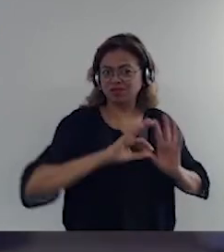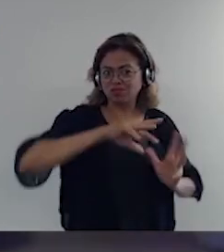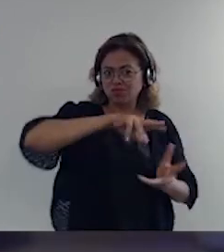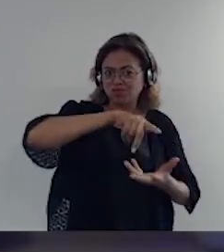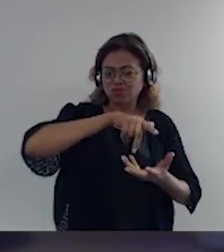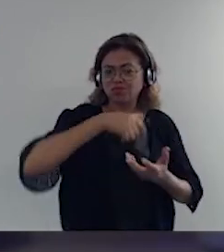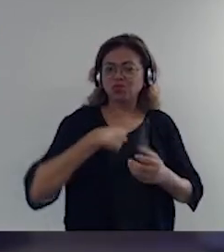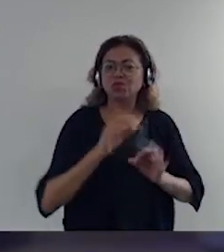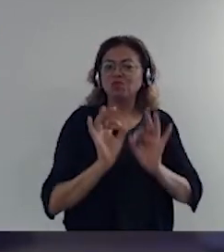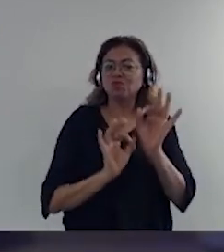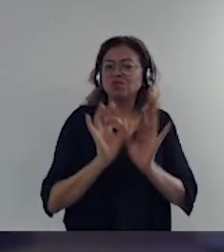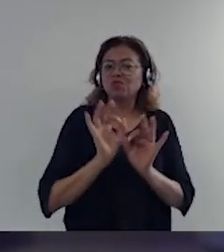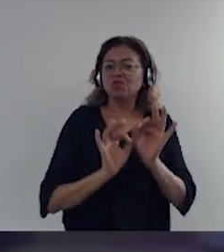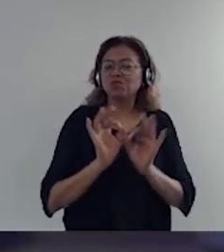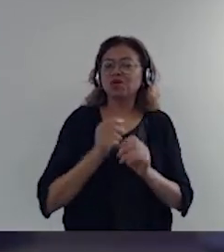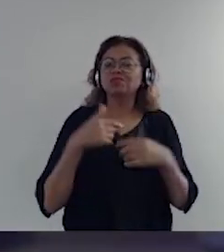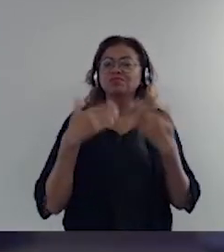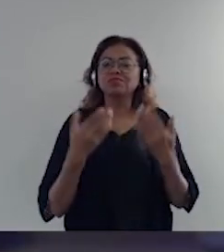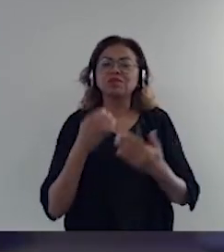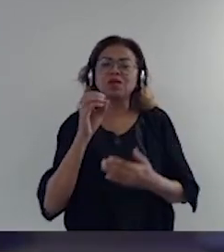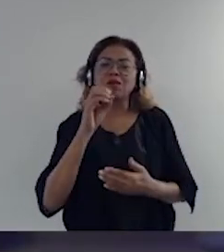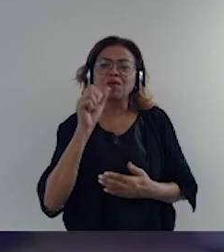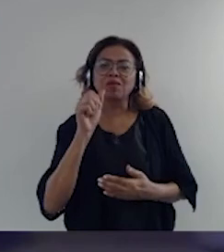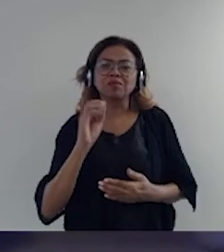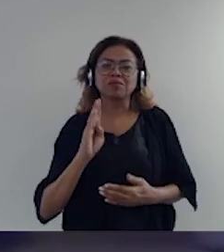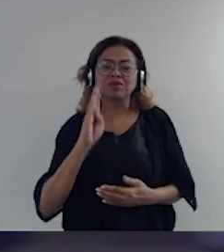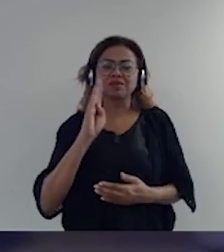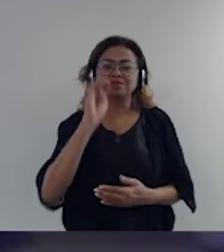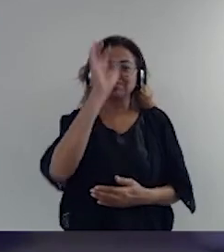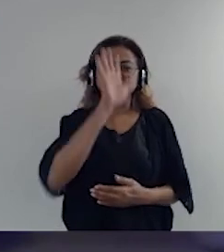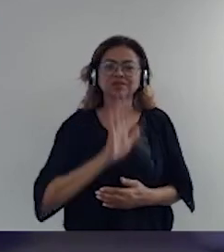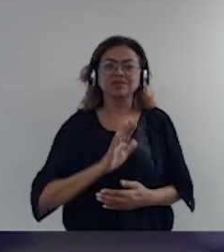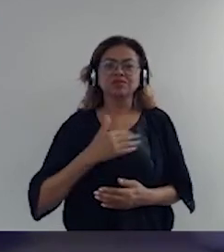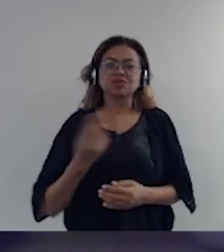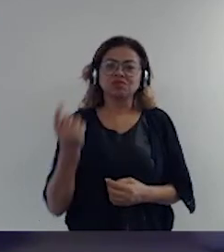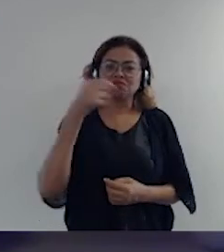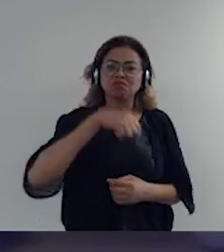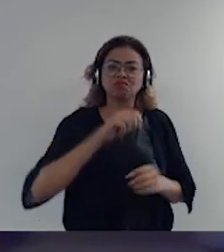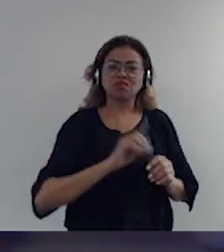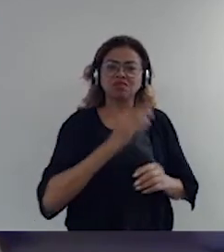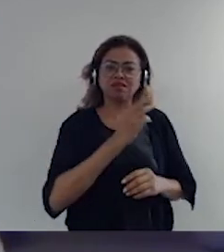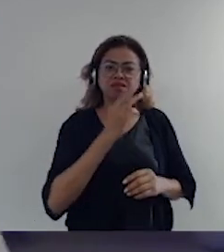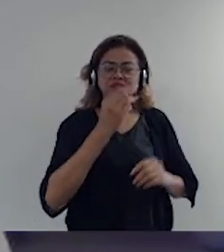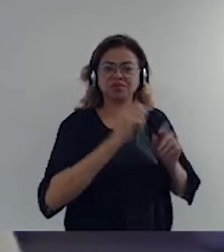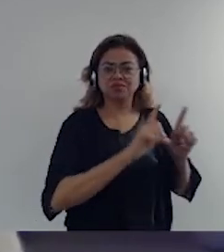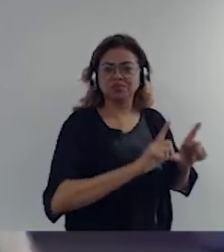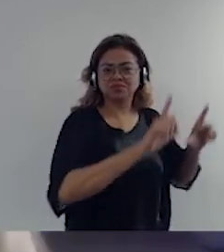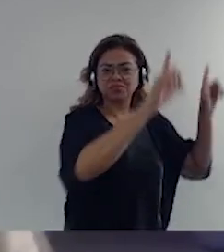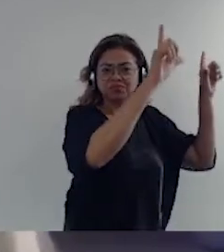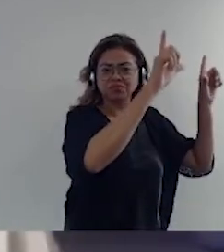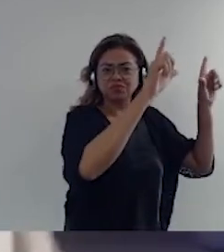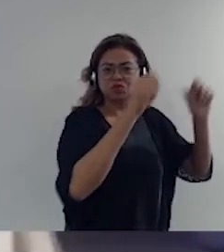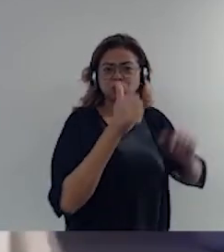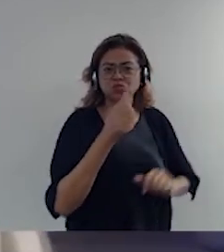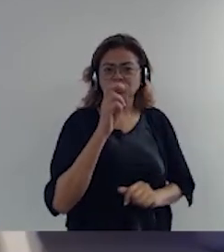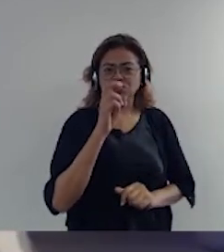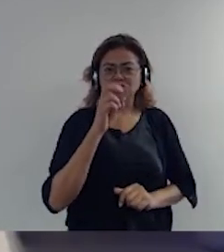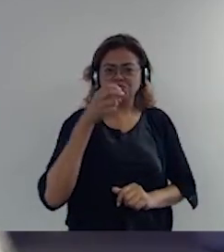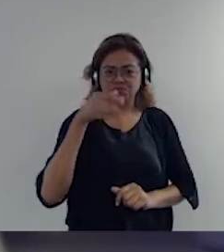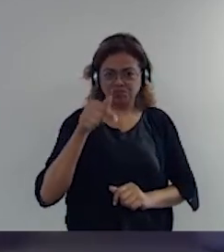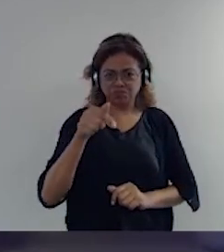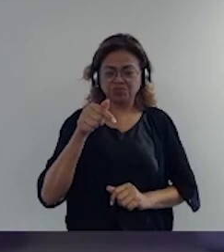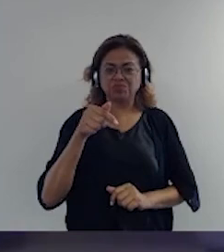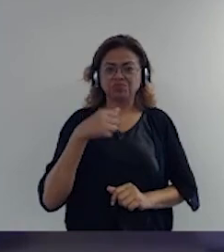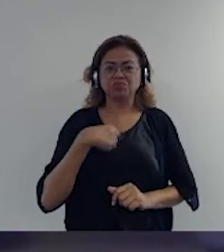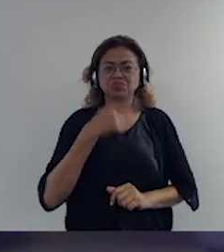do Brasil. Sejam bem-vindos ao painel 157, a Covid-19 e o mercado de